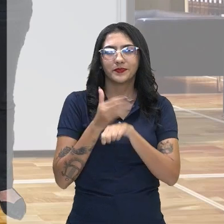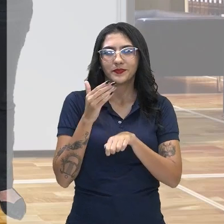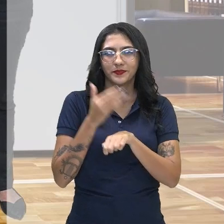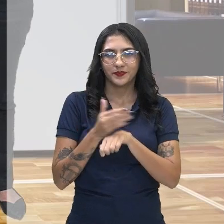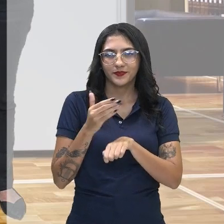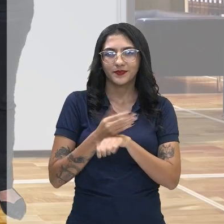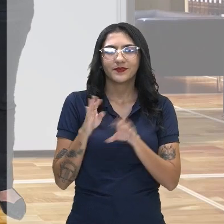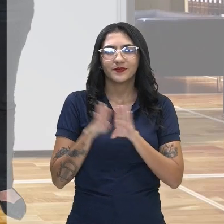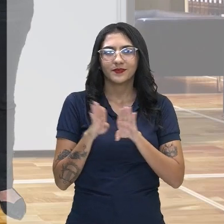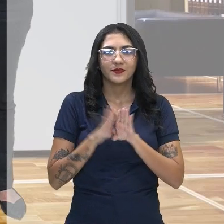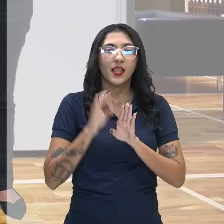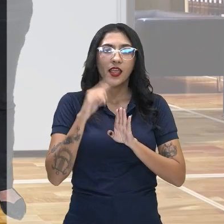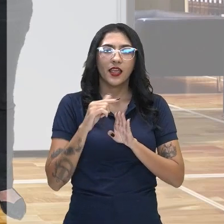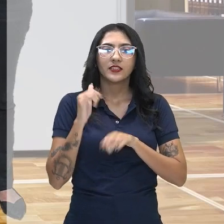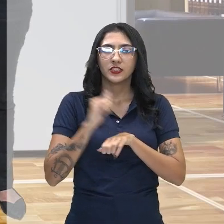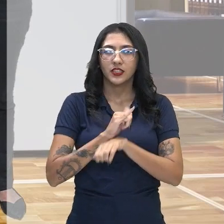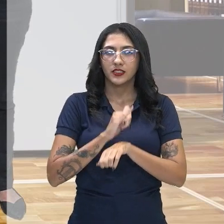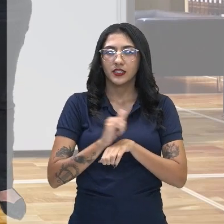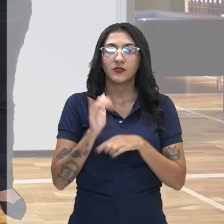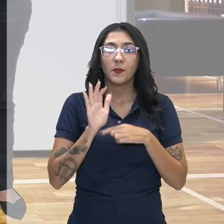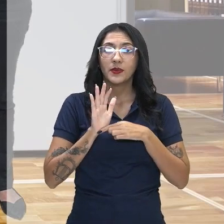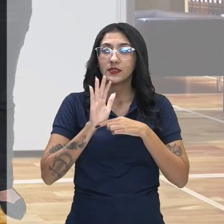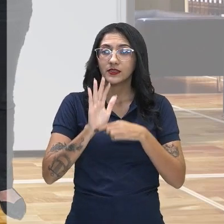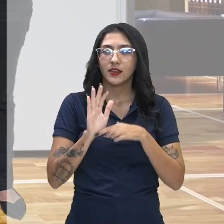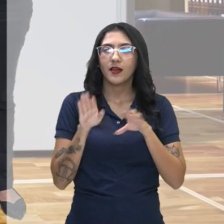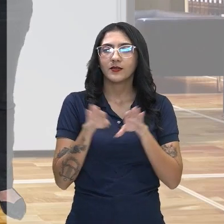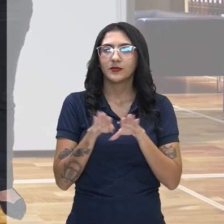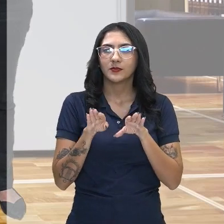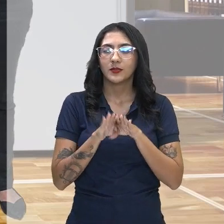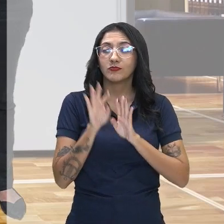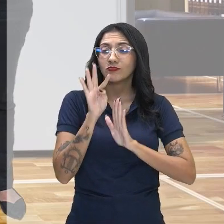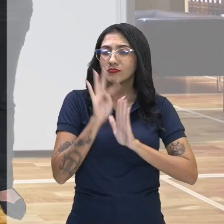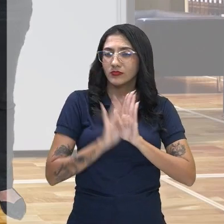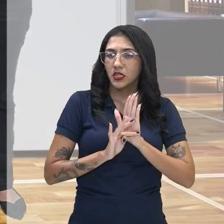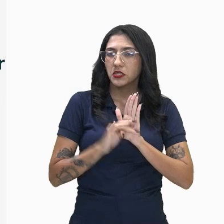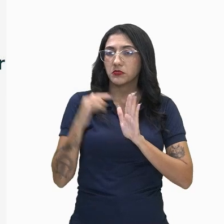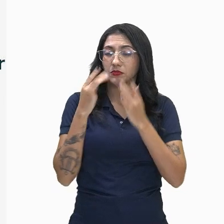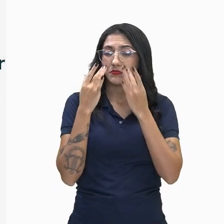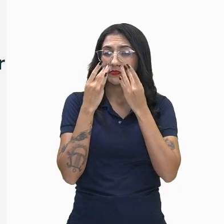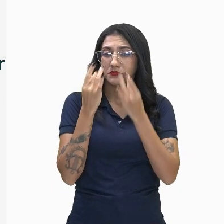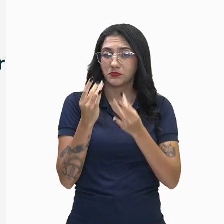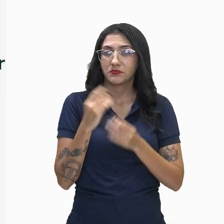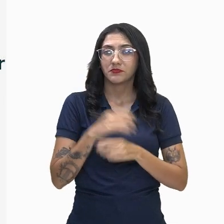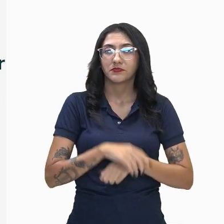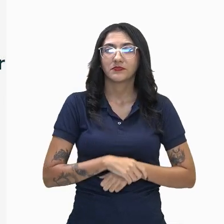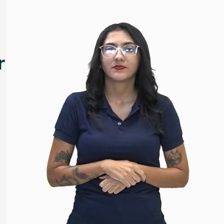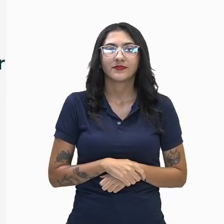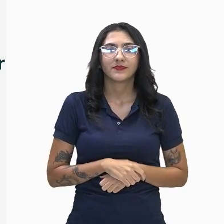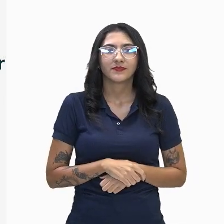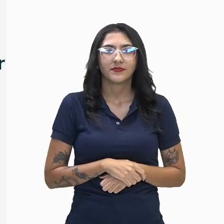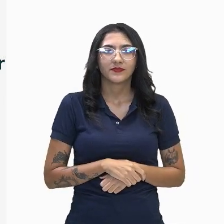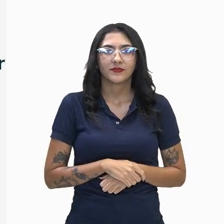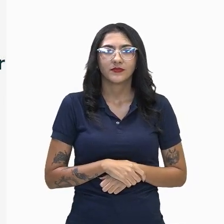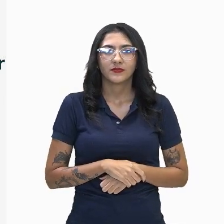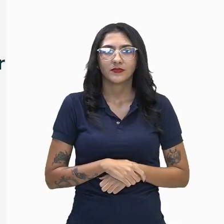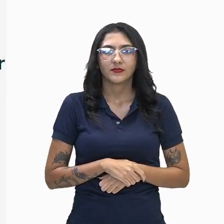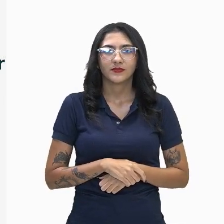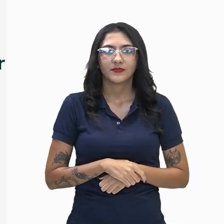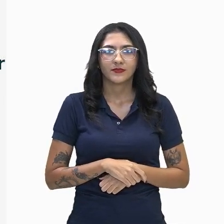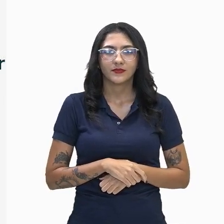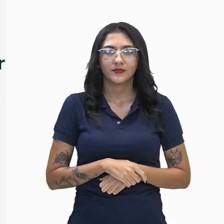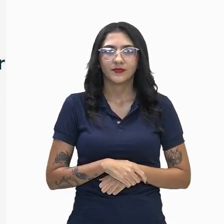dessa estratégia, nós temos aqui um texto para vocês darem uma conferida. Então, olha só, nós